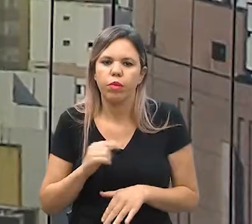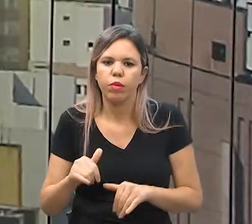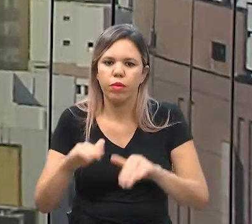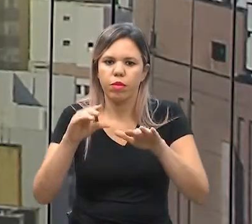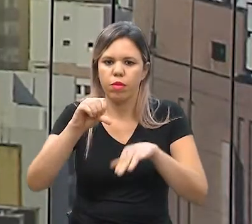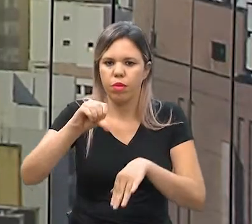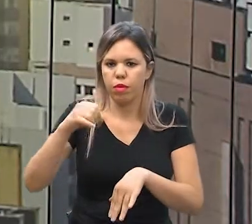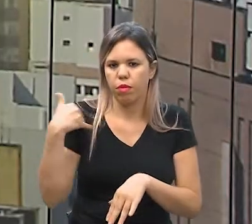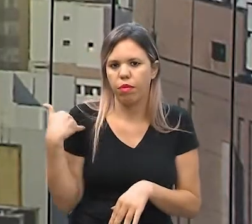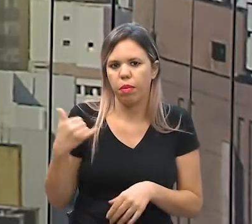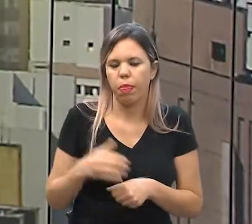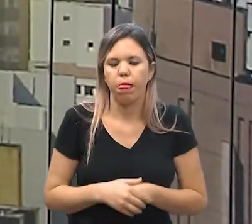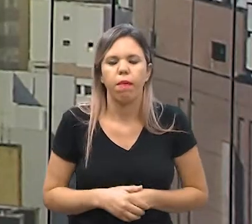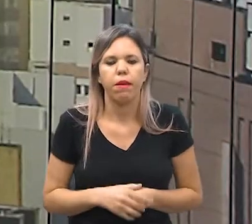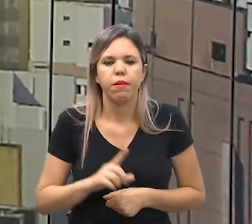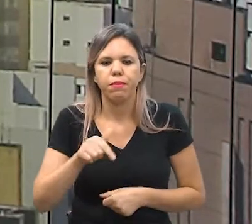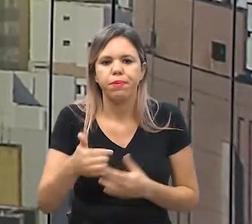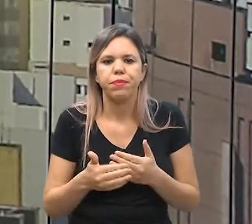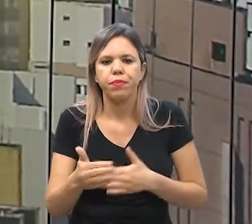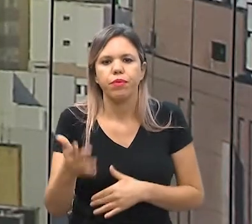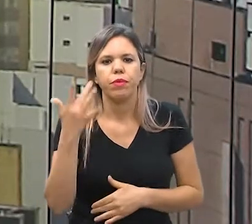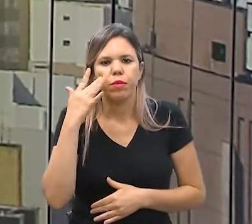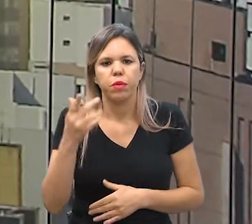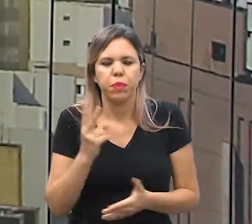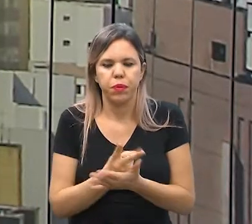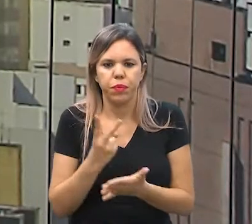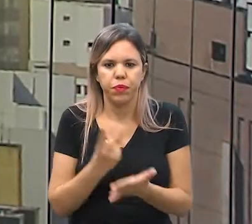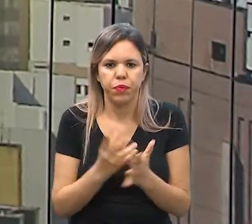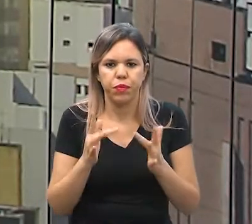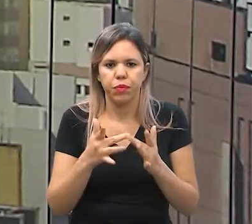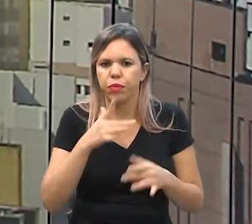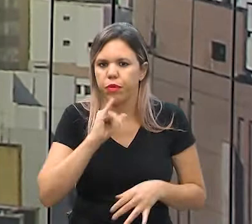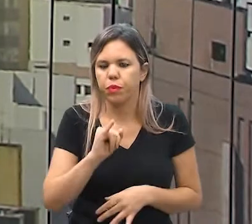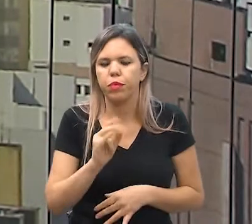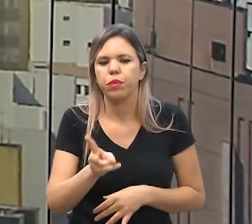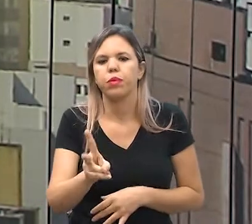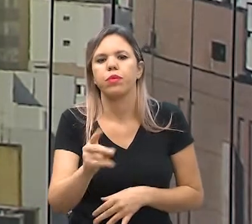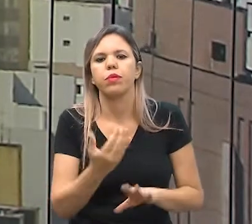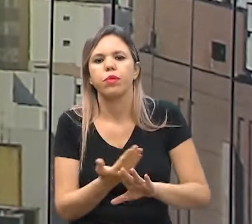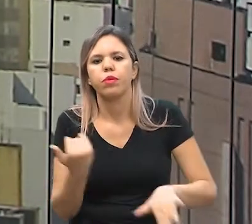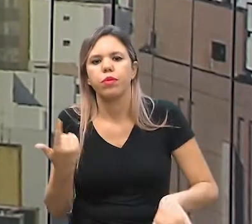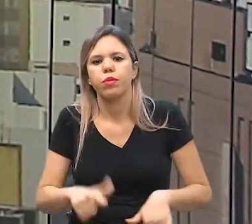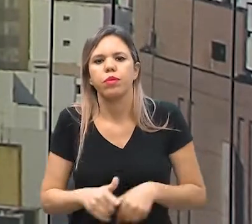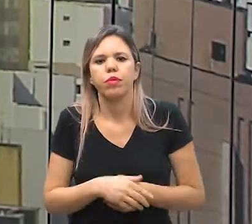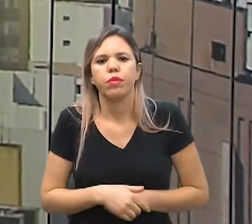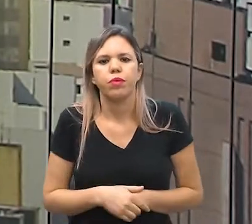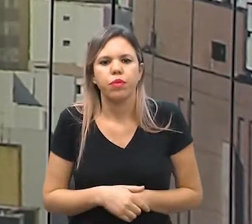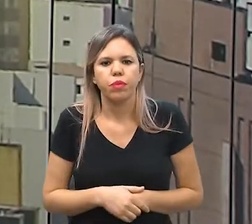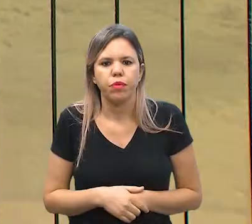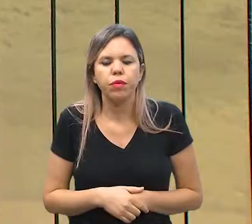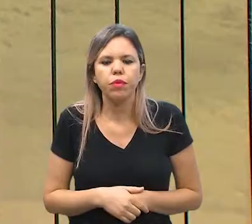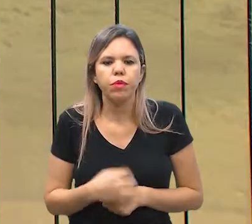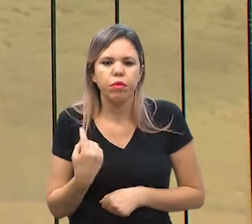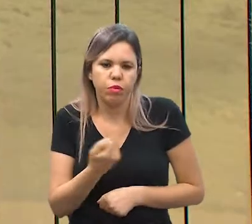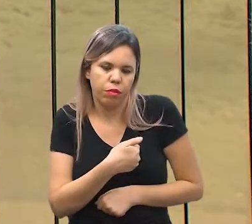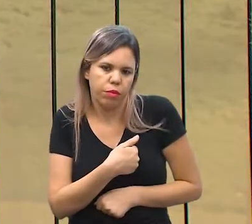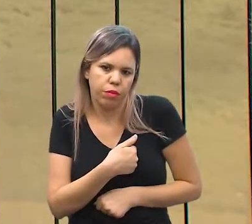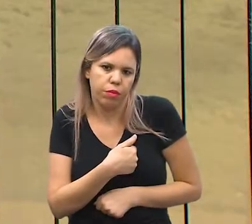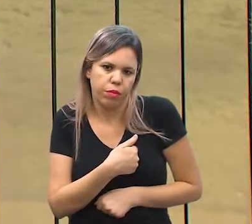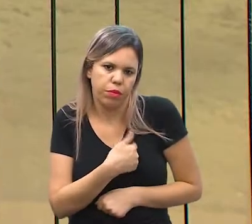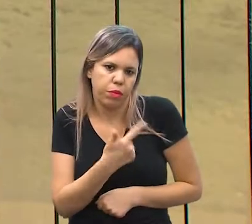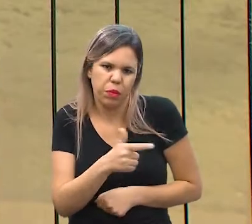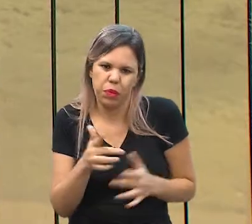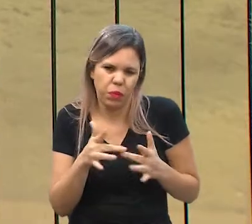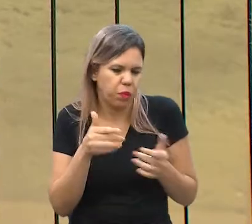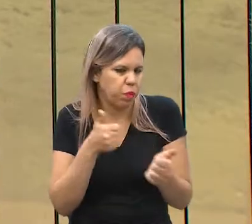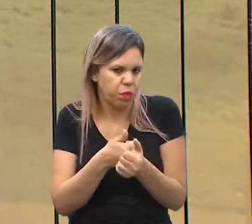partir dos 9 anos. Depois disso, você manteve um contato com ele, se afastou novamente? A gente não é uma